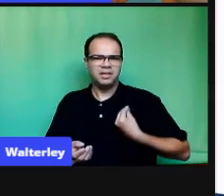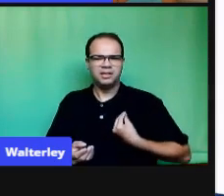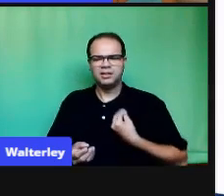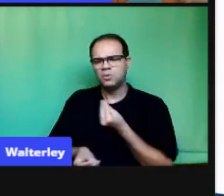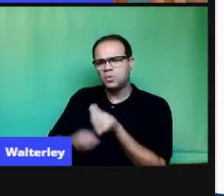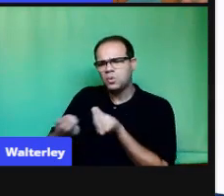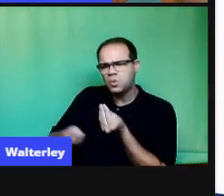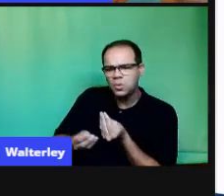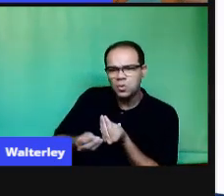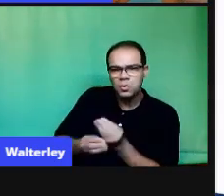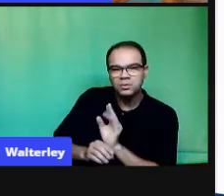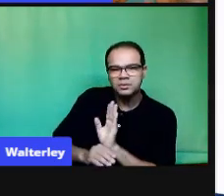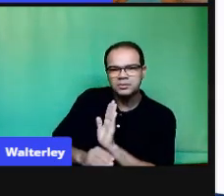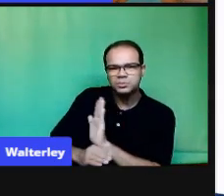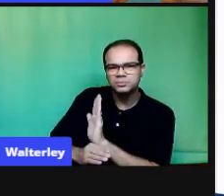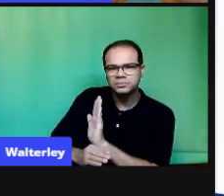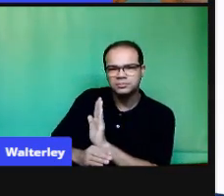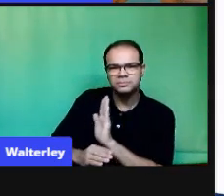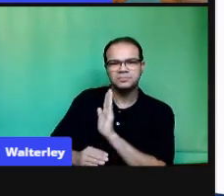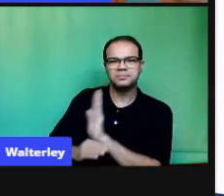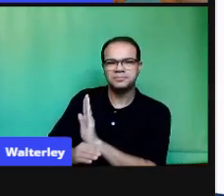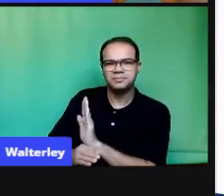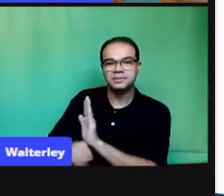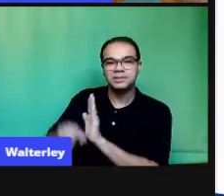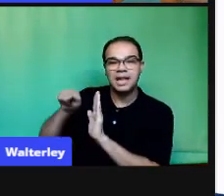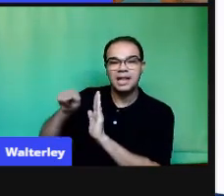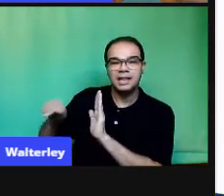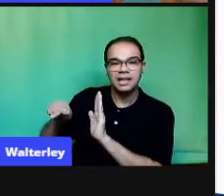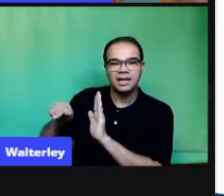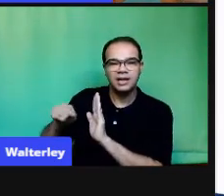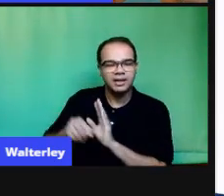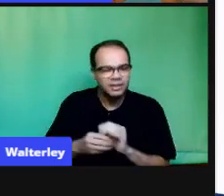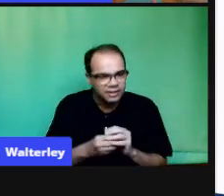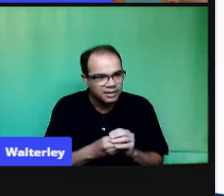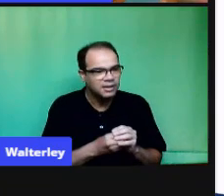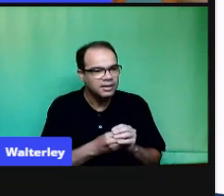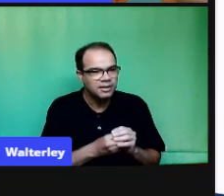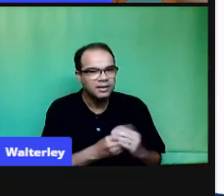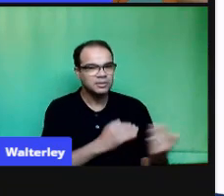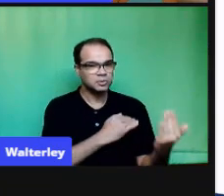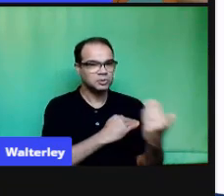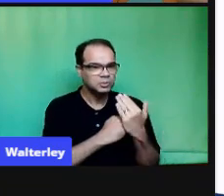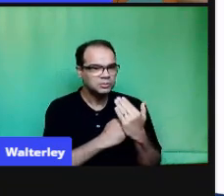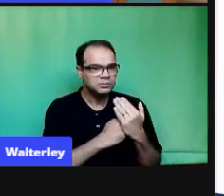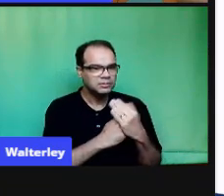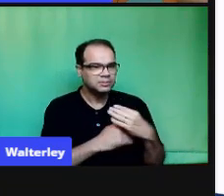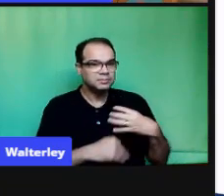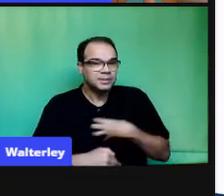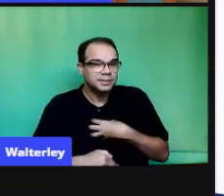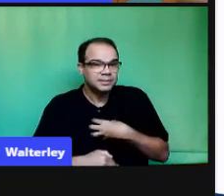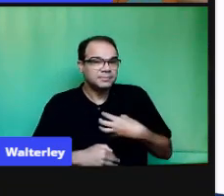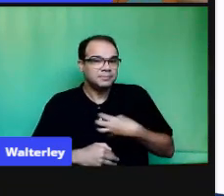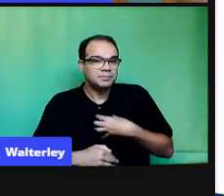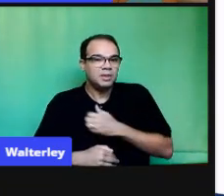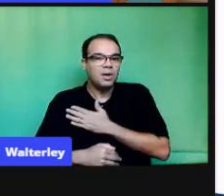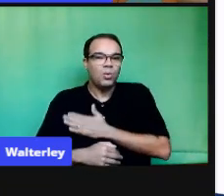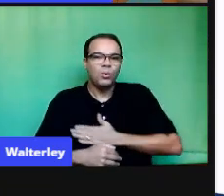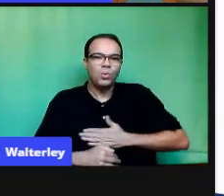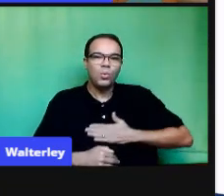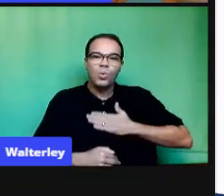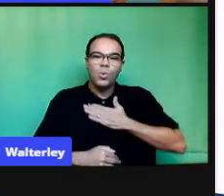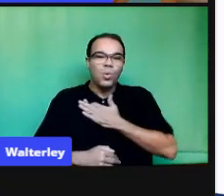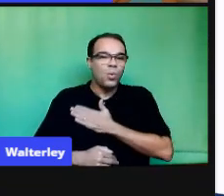precise para que ele tente se ajustar. Então, nosso papel é um papel